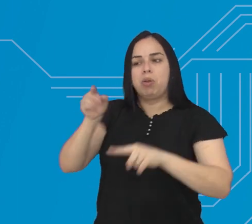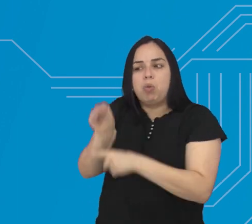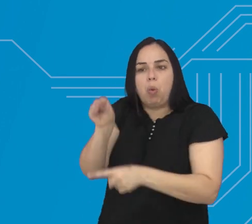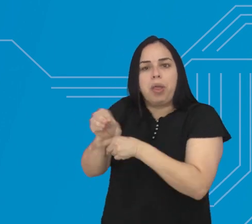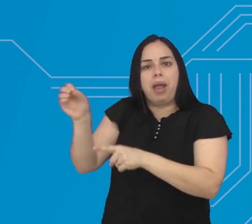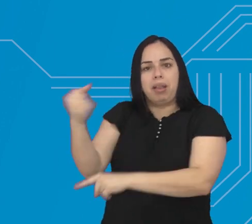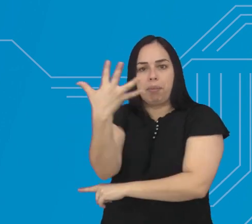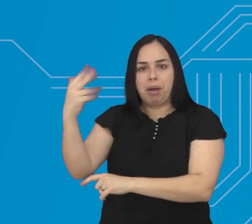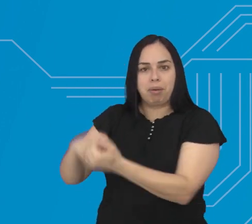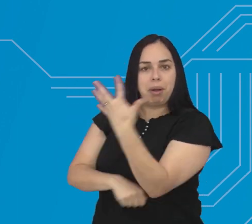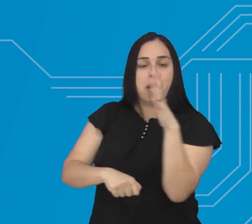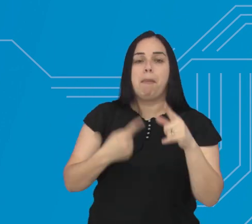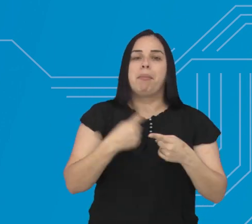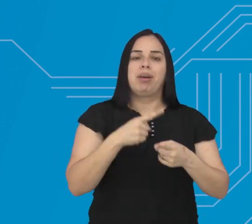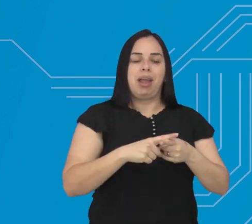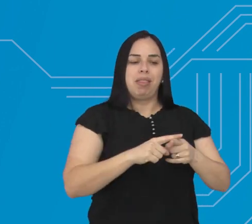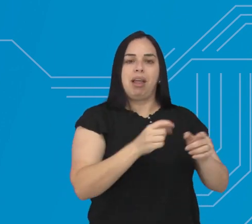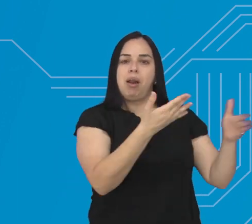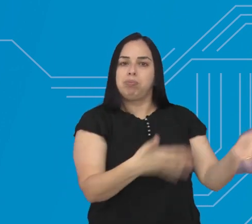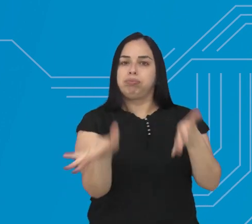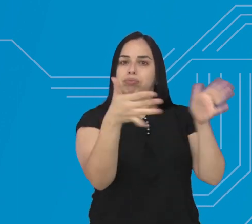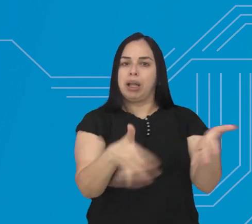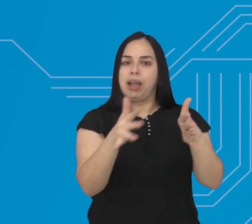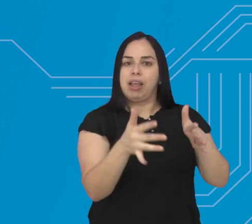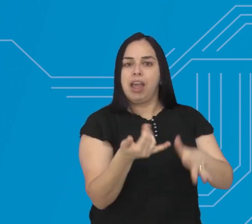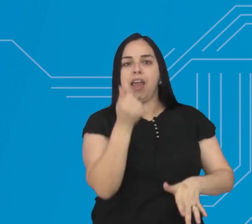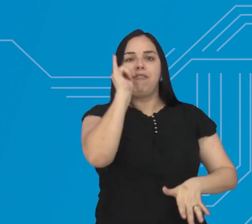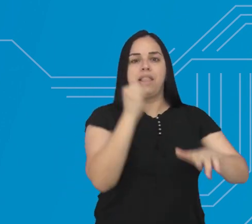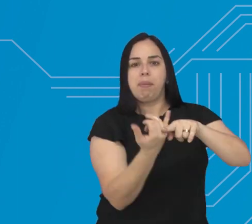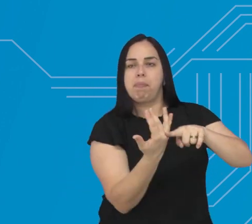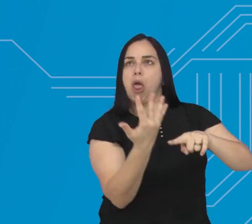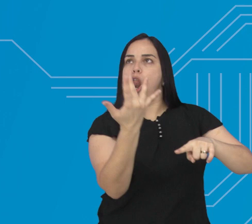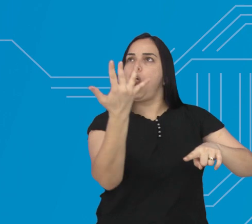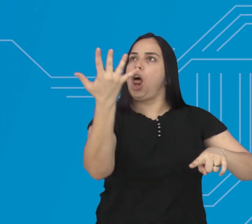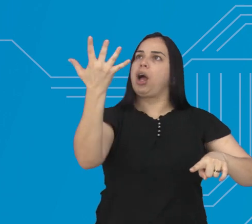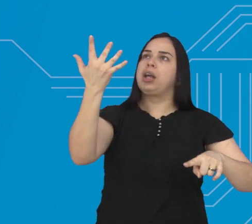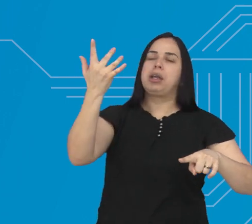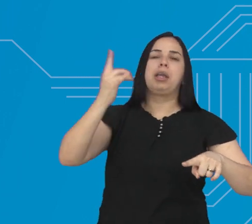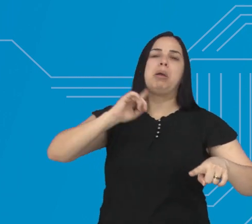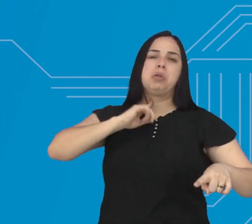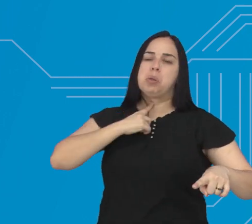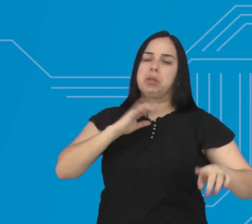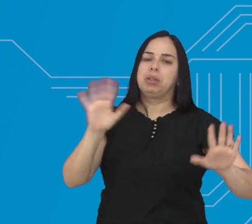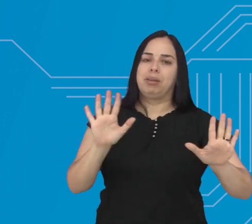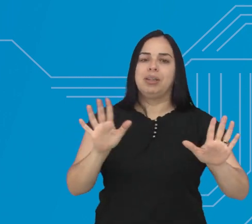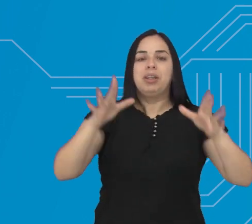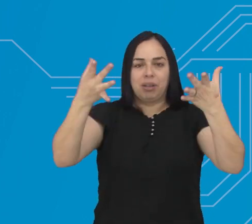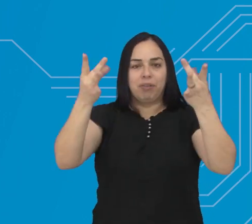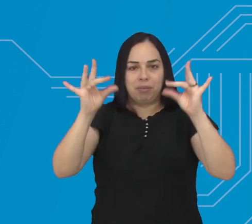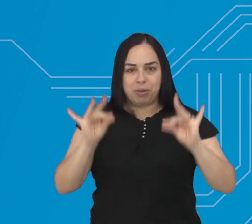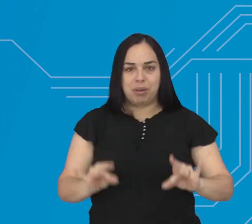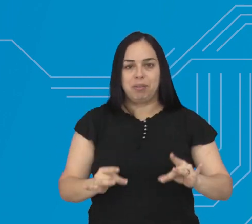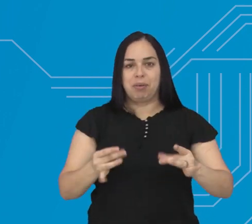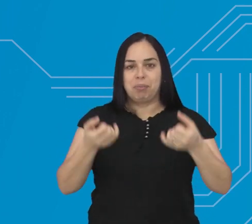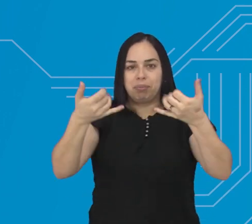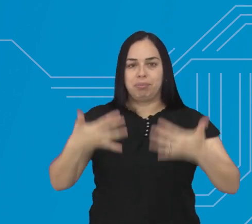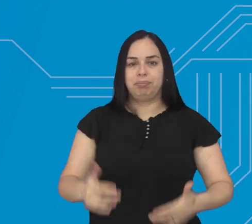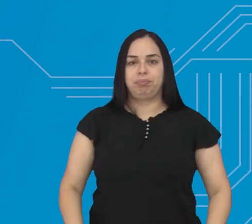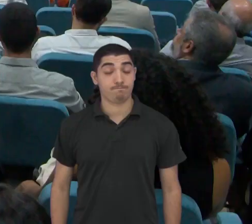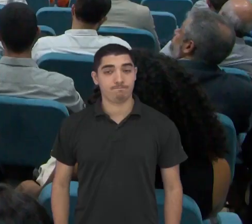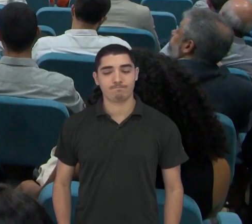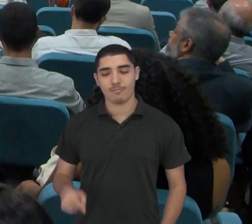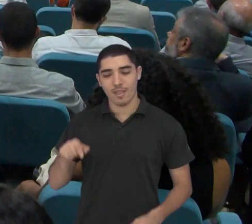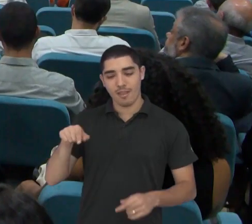meio ambiente, já que o processo de fabricação emite menos gases poluentes. Os detalhes na reportagem de Marvin